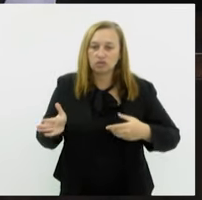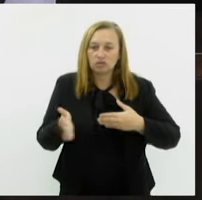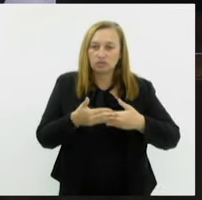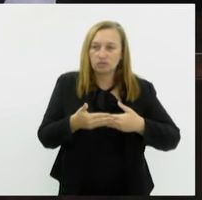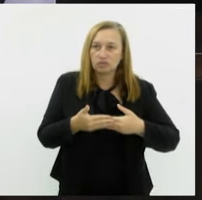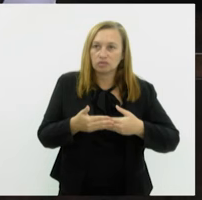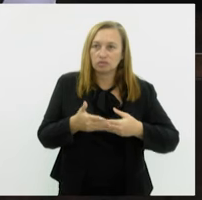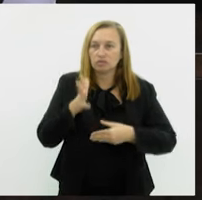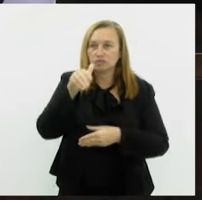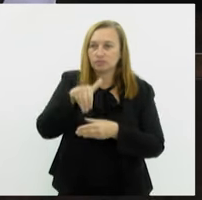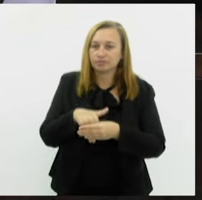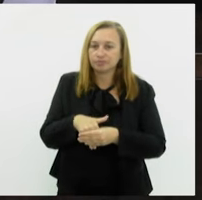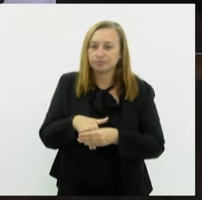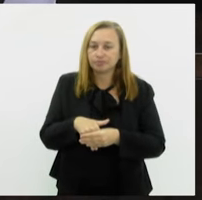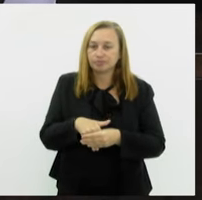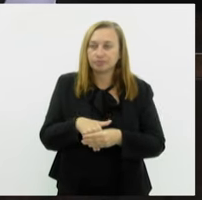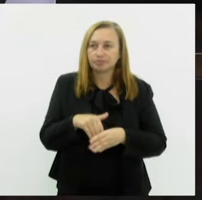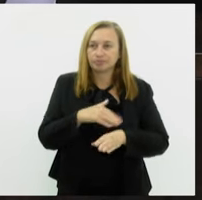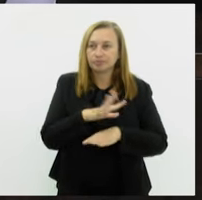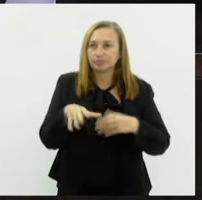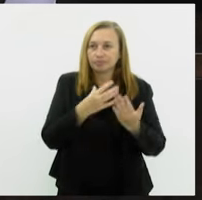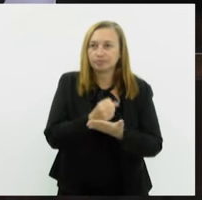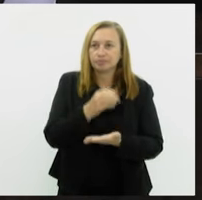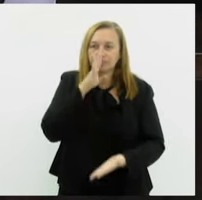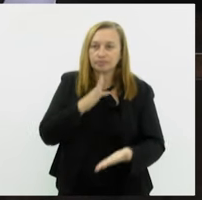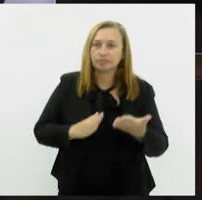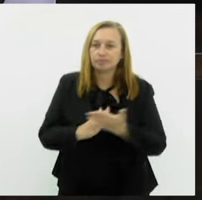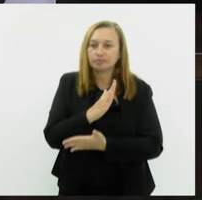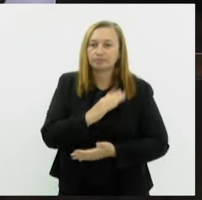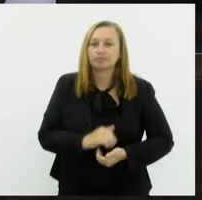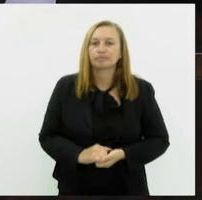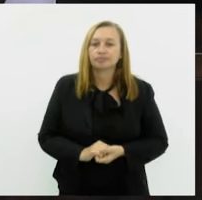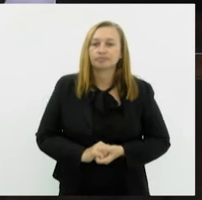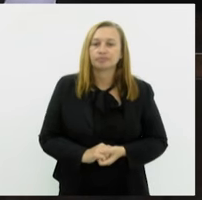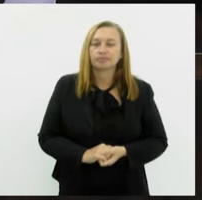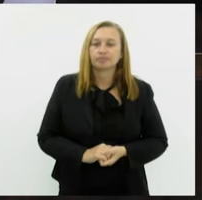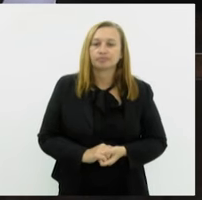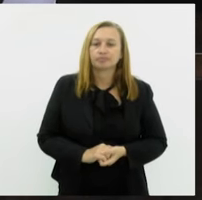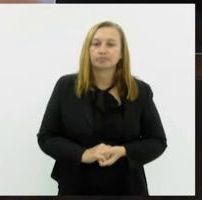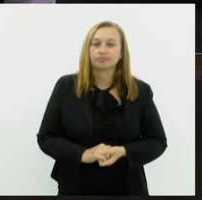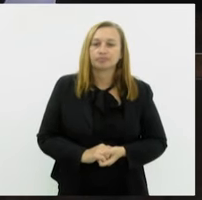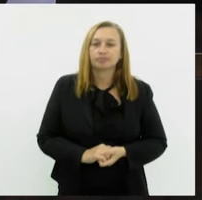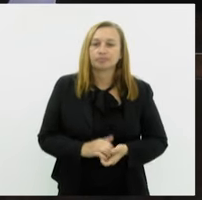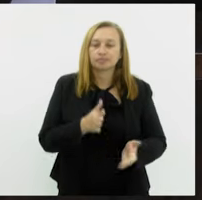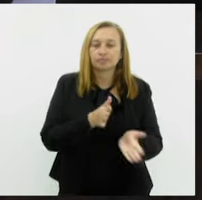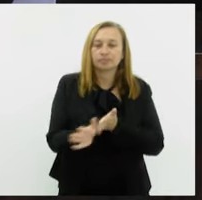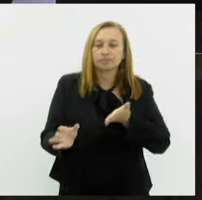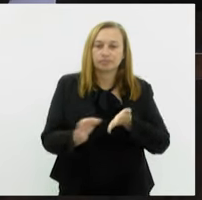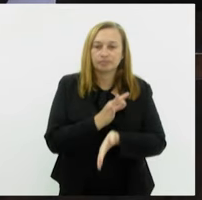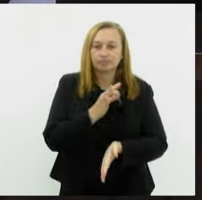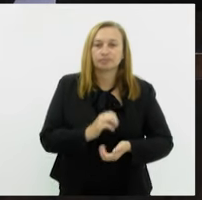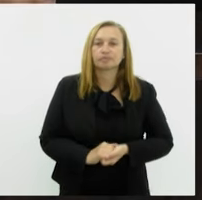queira discutir, encerrada a discussão. Em votação. Os senhores que aprovam, permaneçam como estão. Aprovado. Vai a publicação.